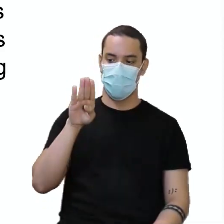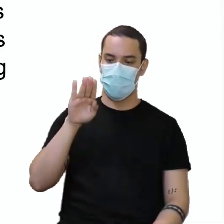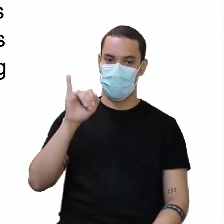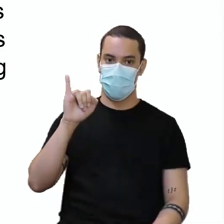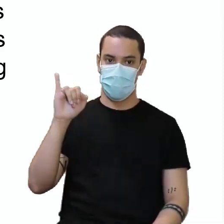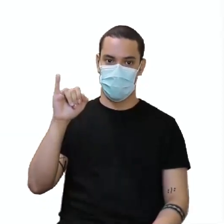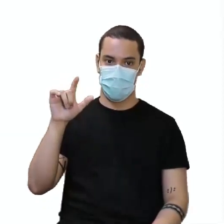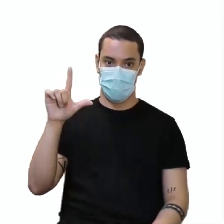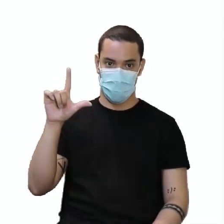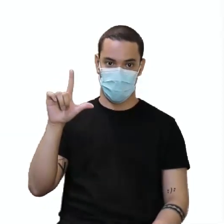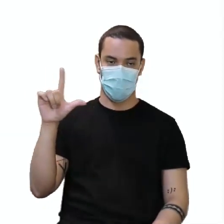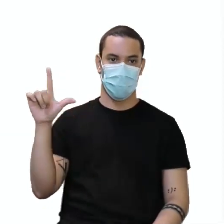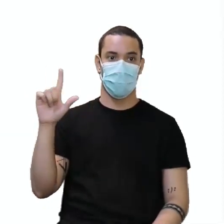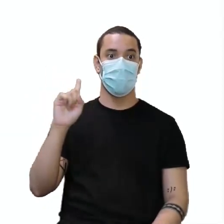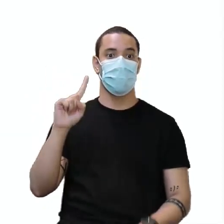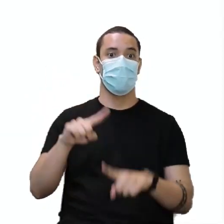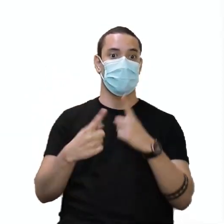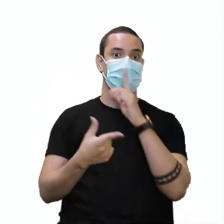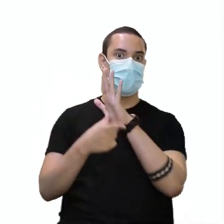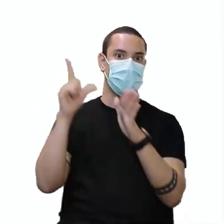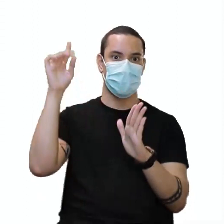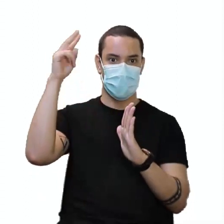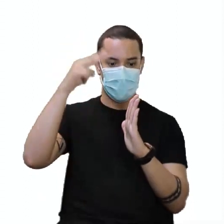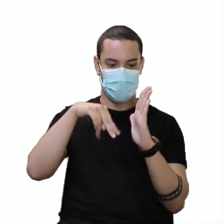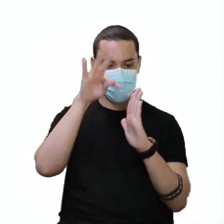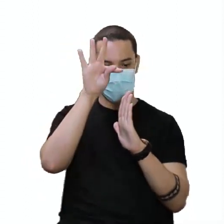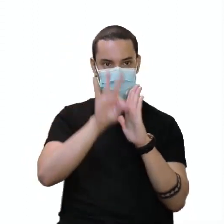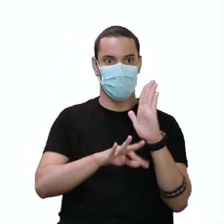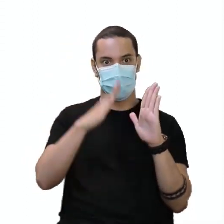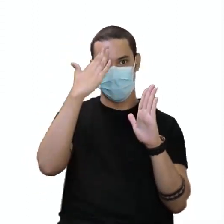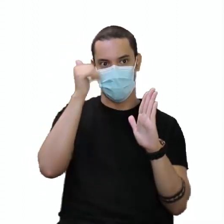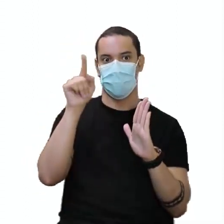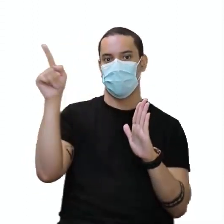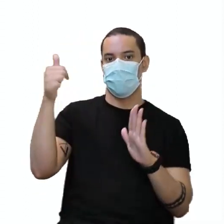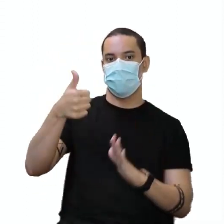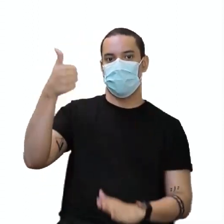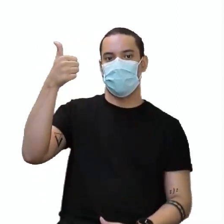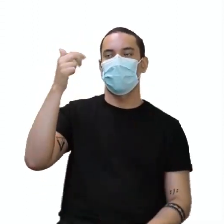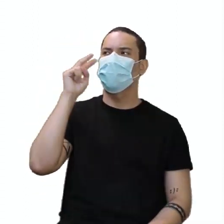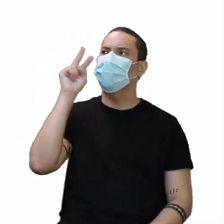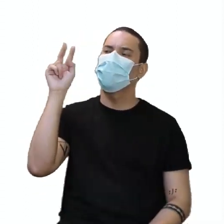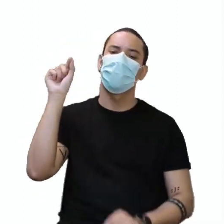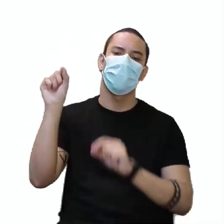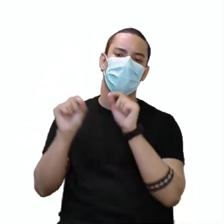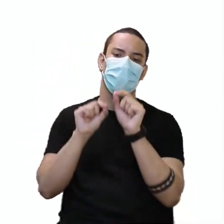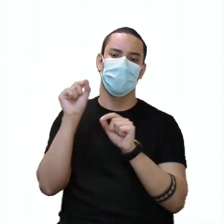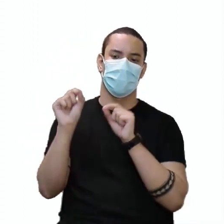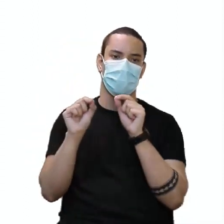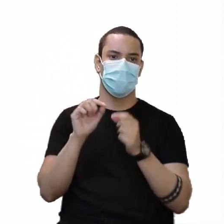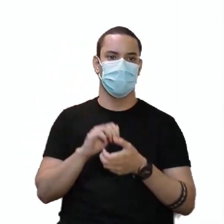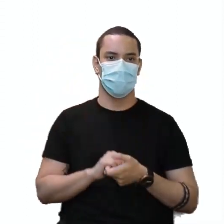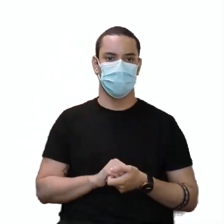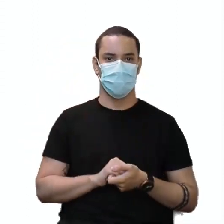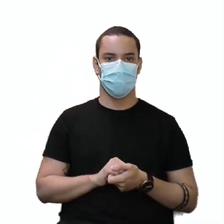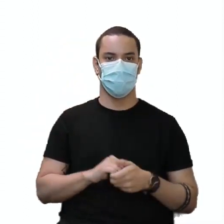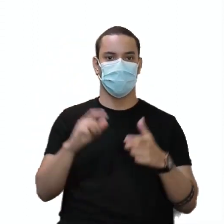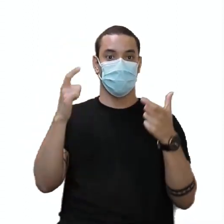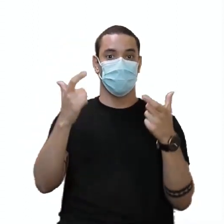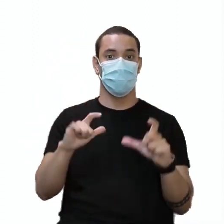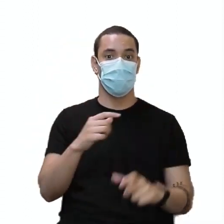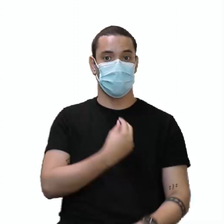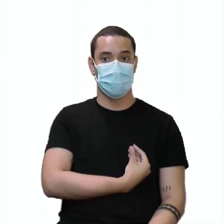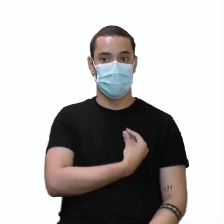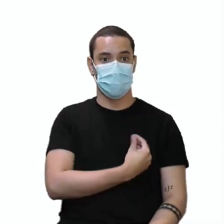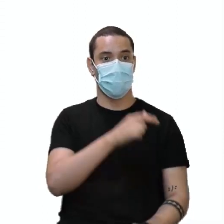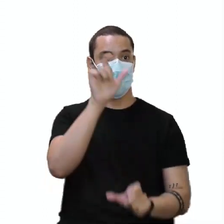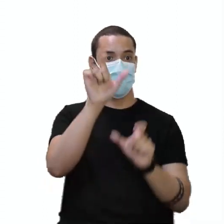texto, mas antes de ler o texto já sabe. Vai lá no enunciado para saber o que ele está pedindo para você. Então, onde estavam